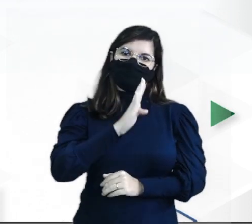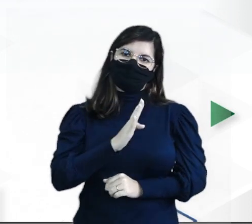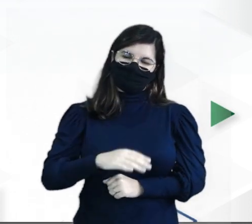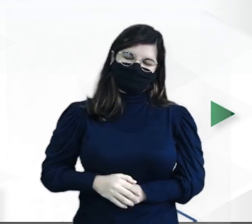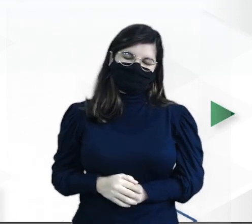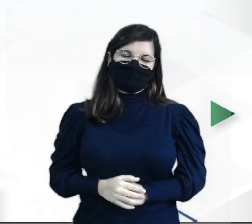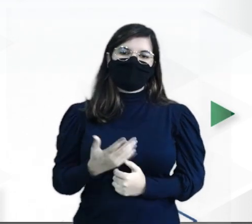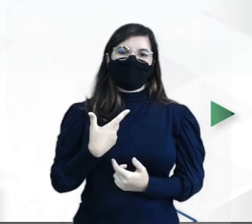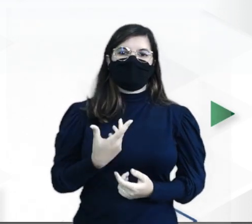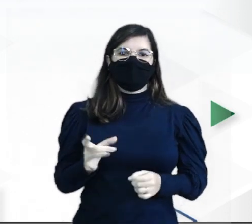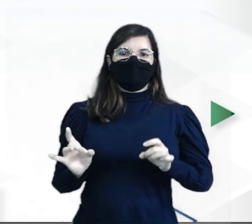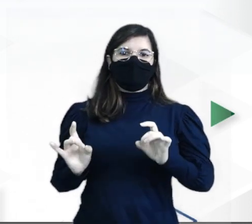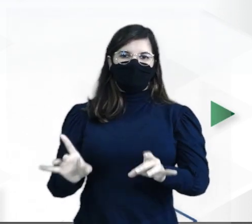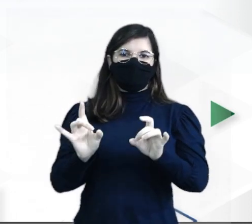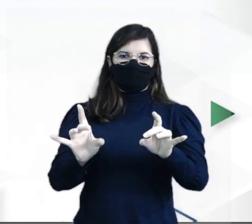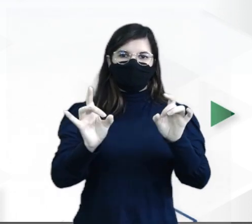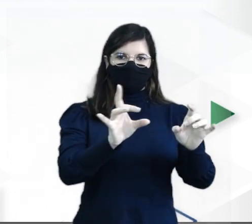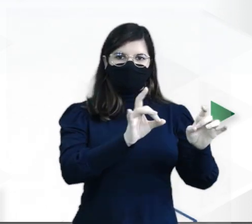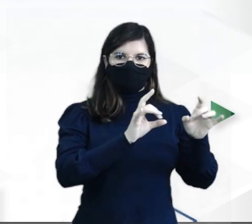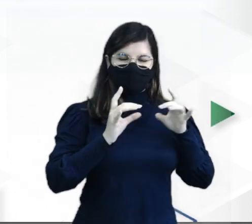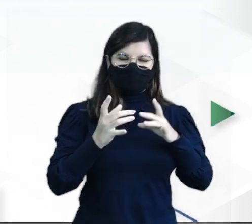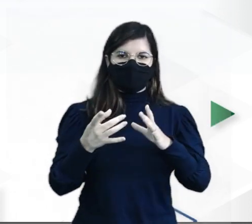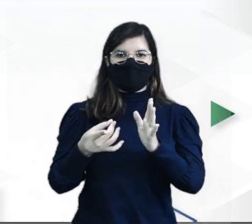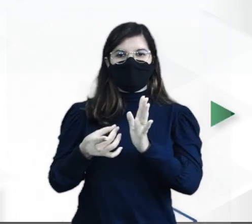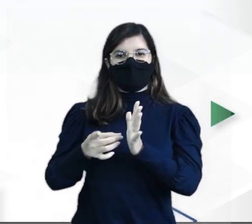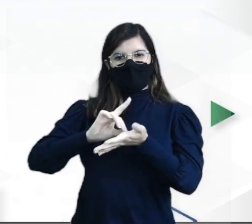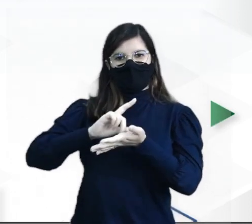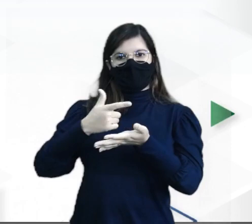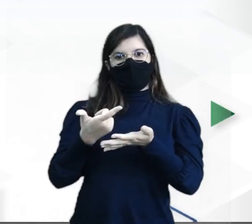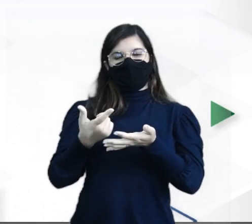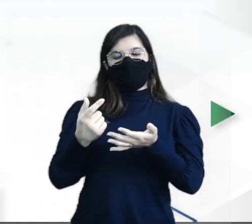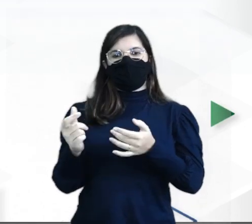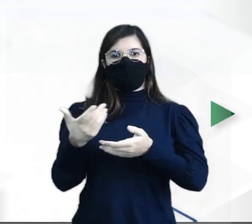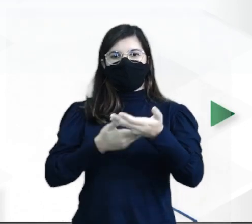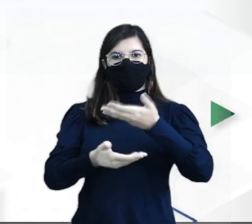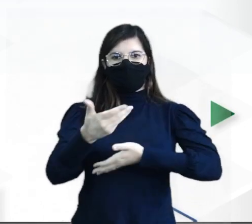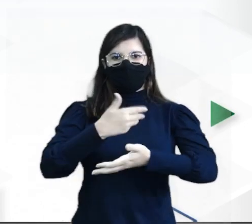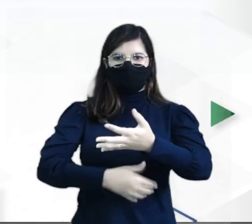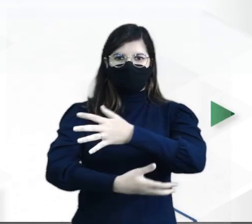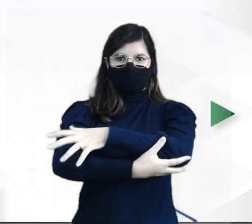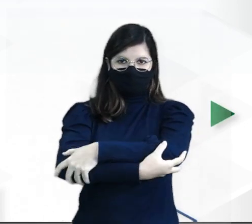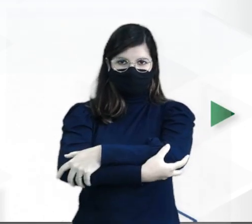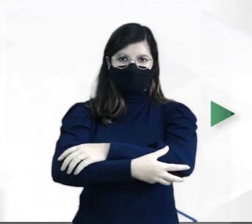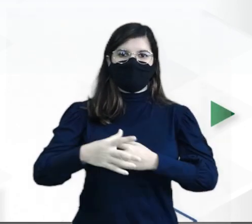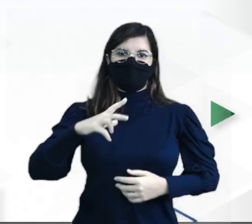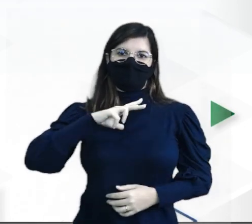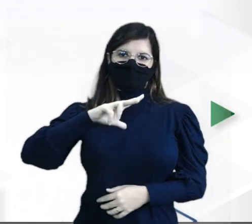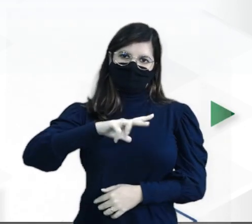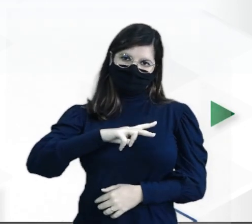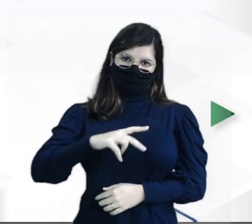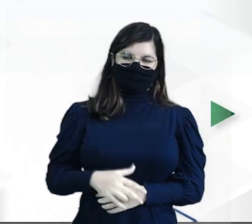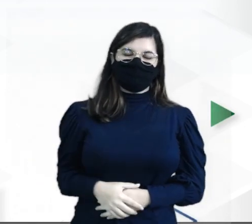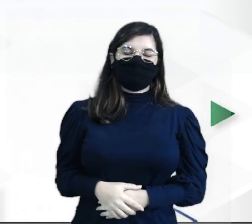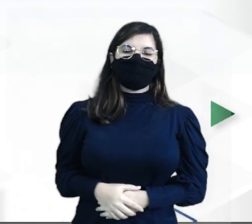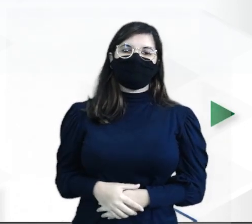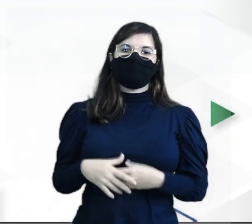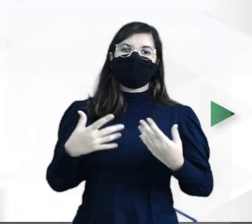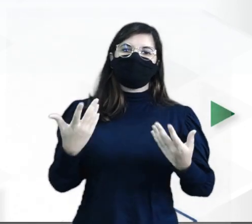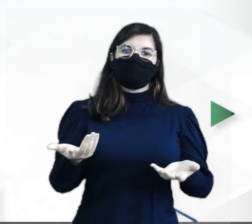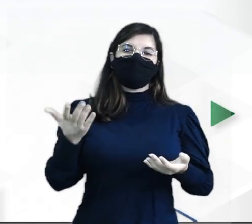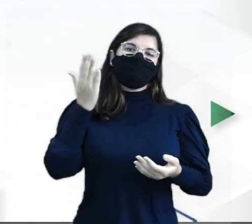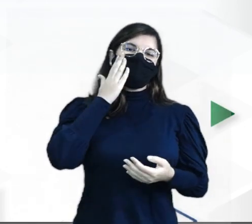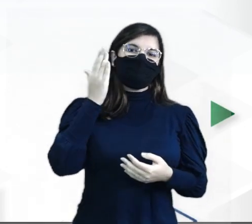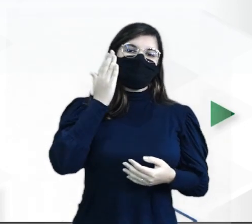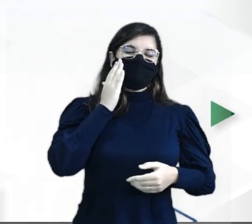os Comerciantes de Flandres eram os antigos parceiros comerciais dos portugueses então para a gente voltar